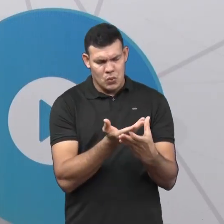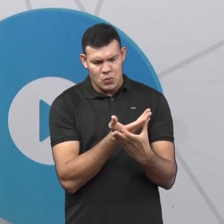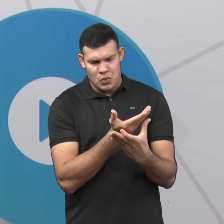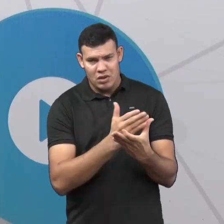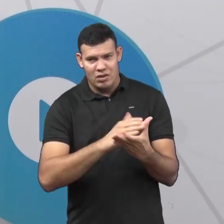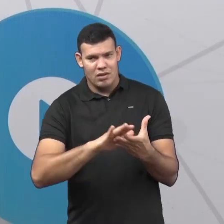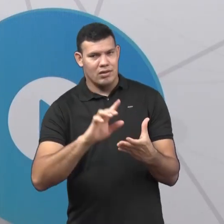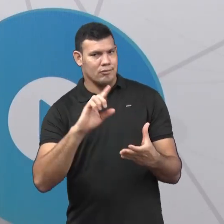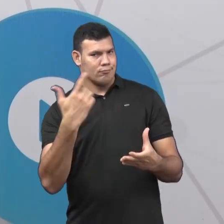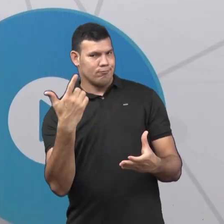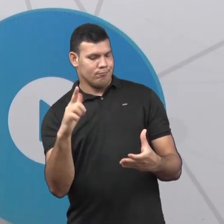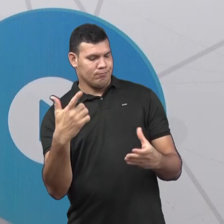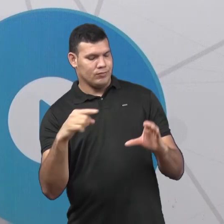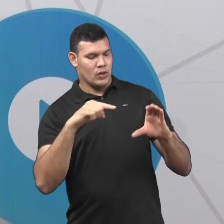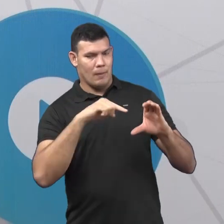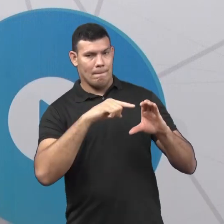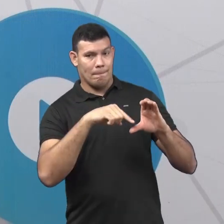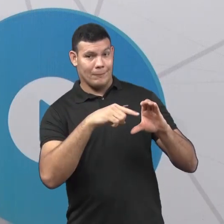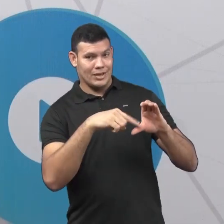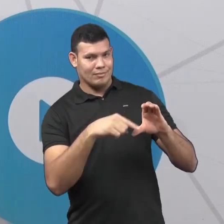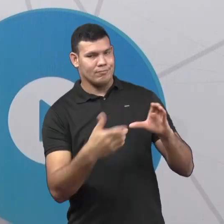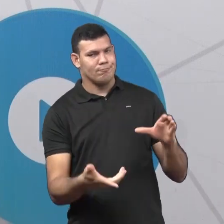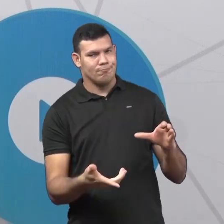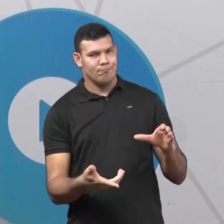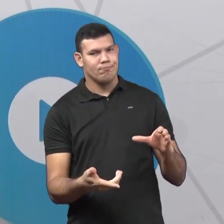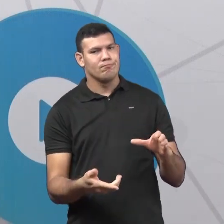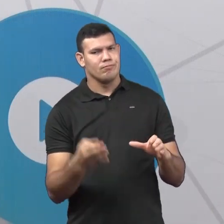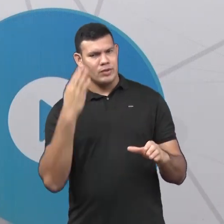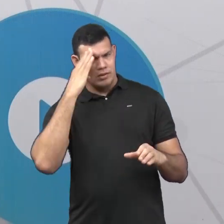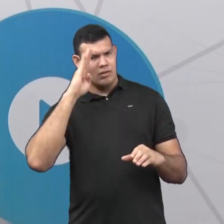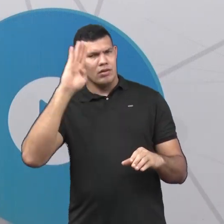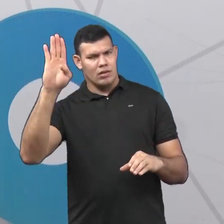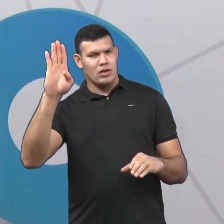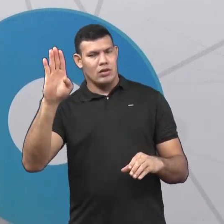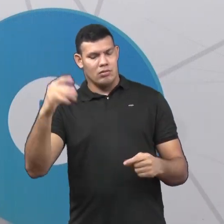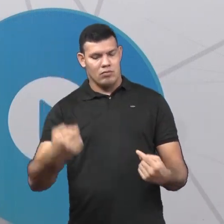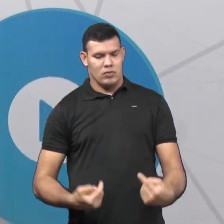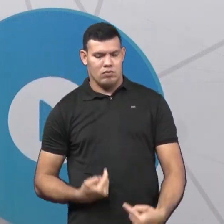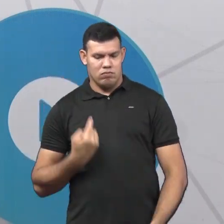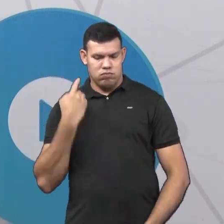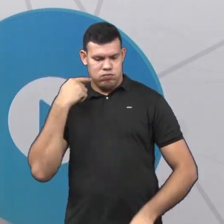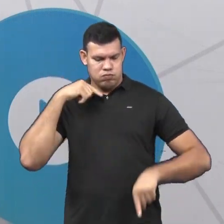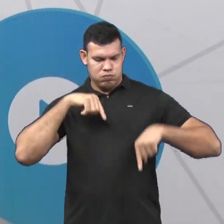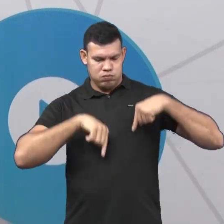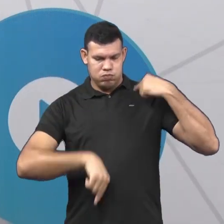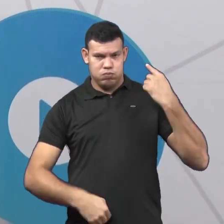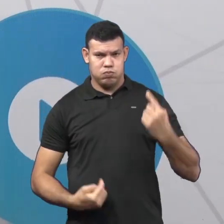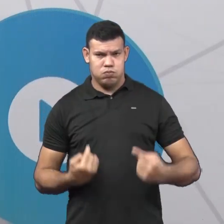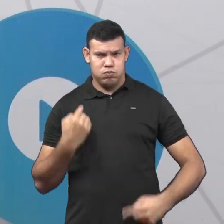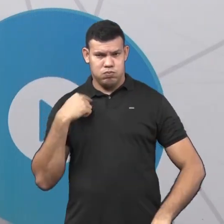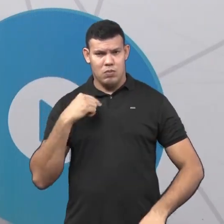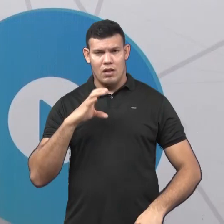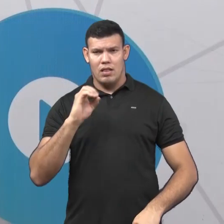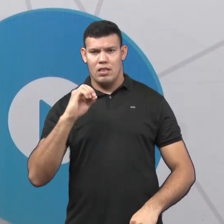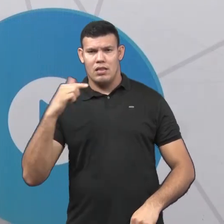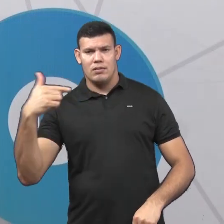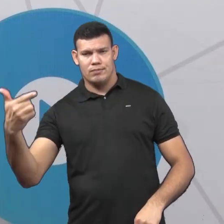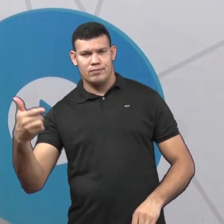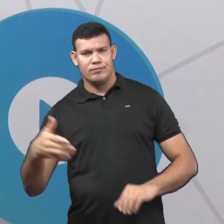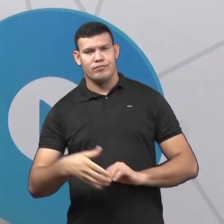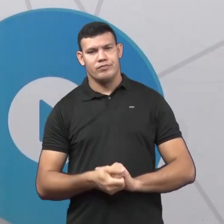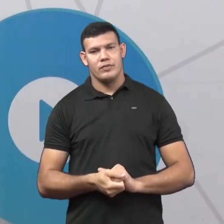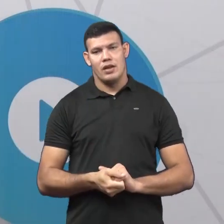Além disso, a principal função está relacionada com o transporte de oxigênio. Já os glóbulos brancos